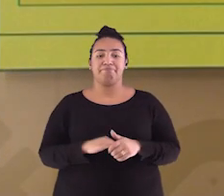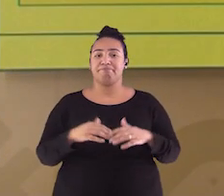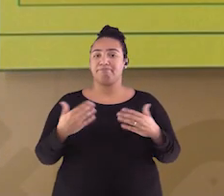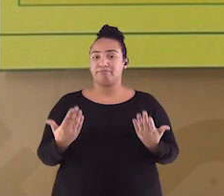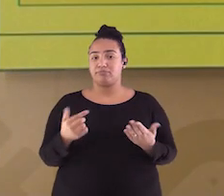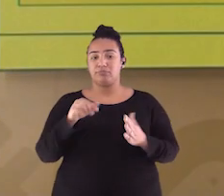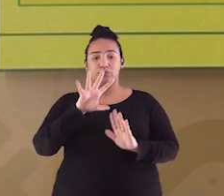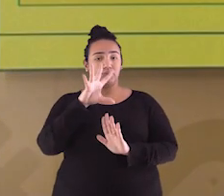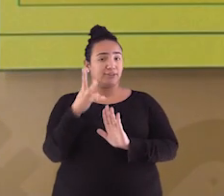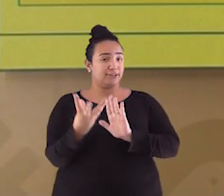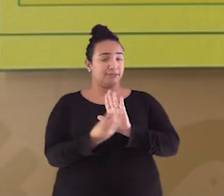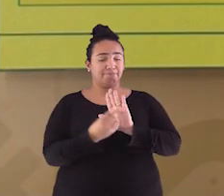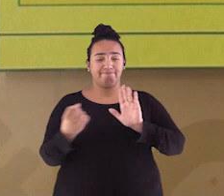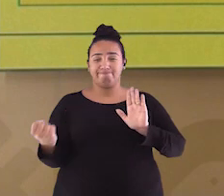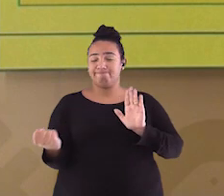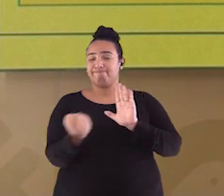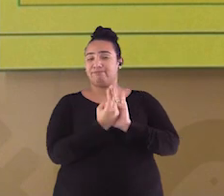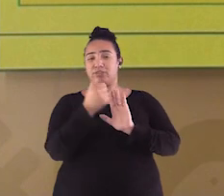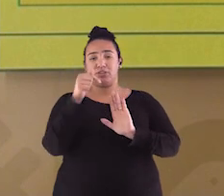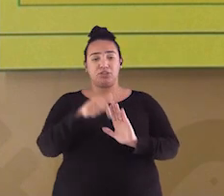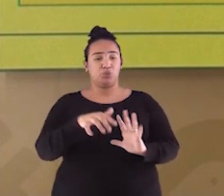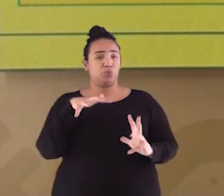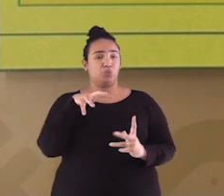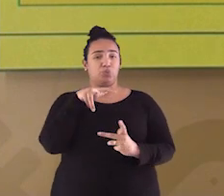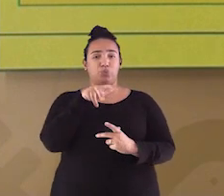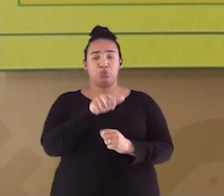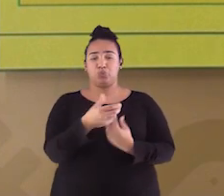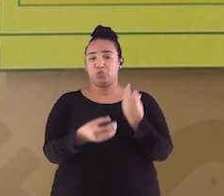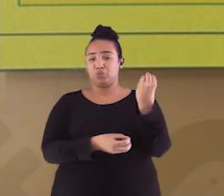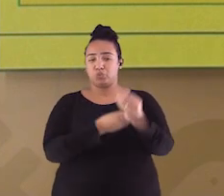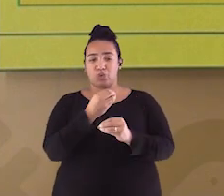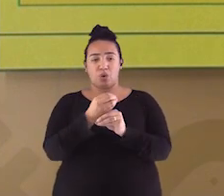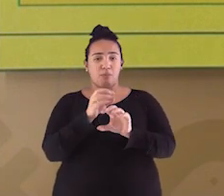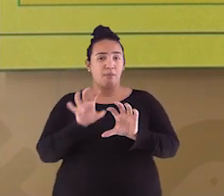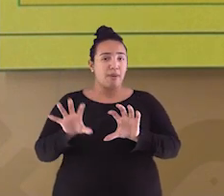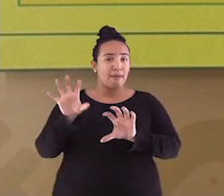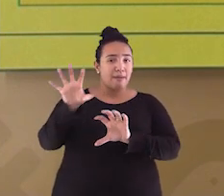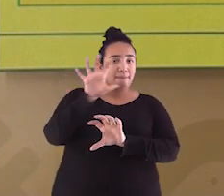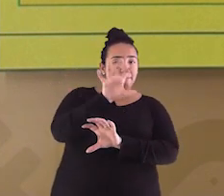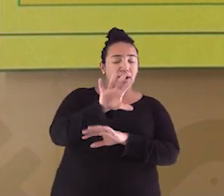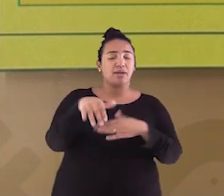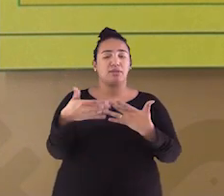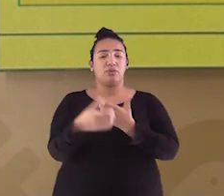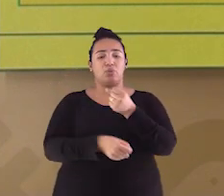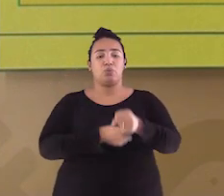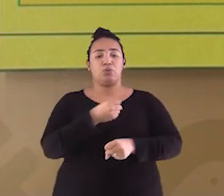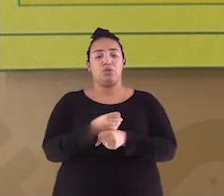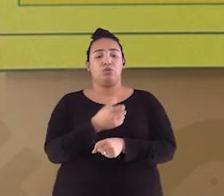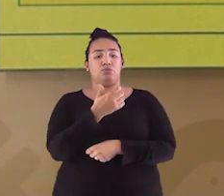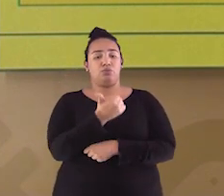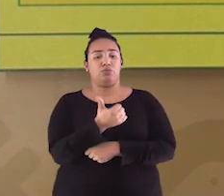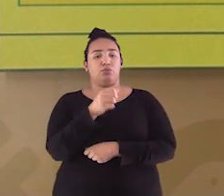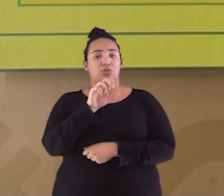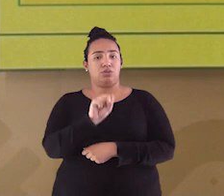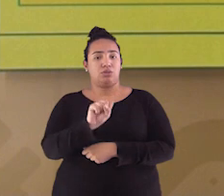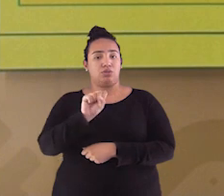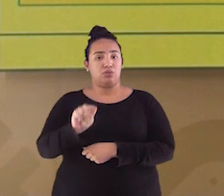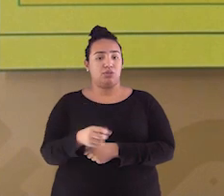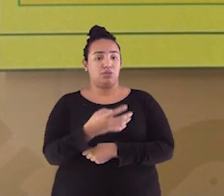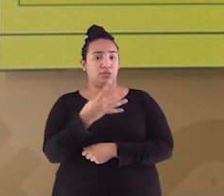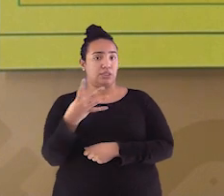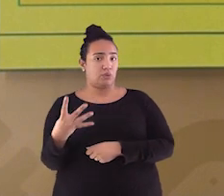marcou definitivamente as divisões feitas pelo globo terrestre foi em 1884,